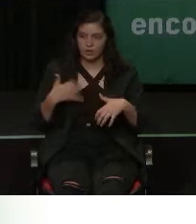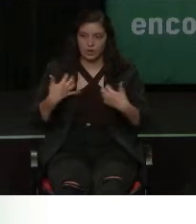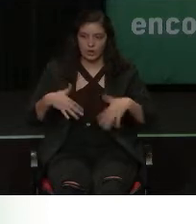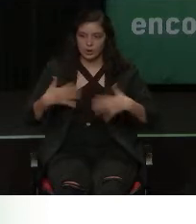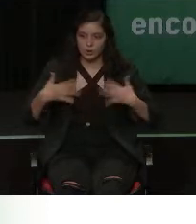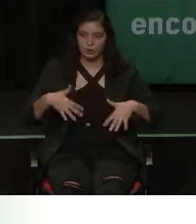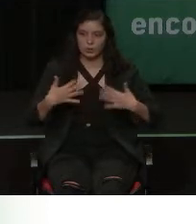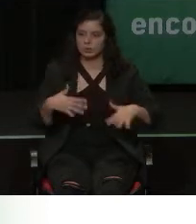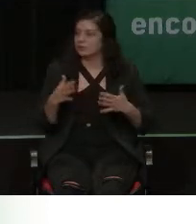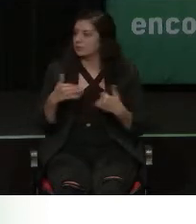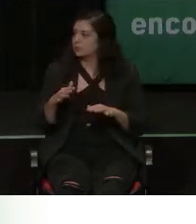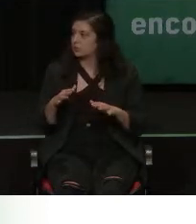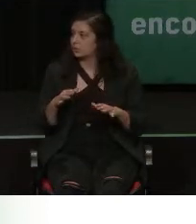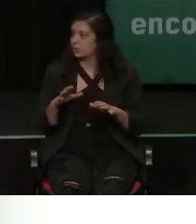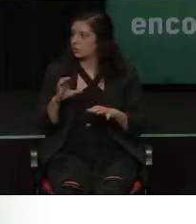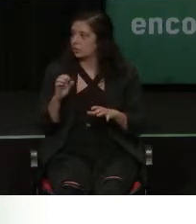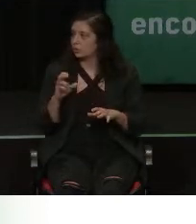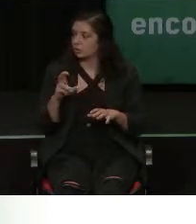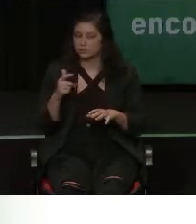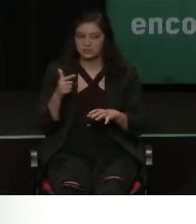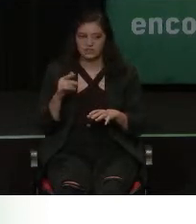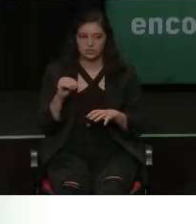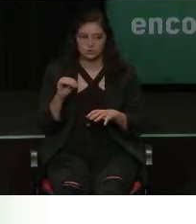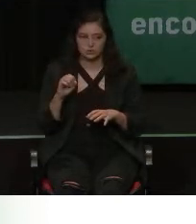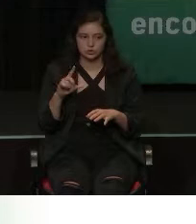mas o cortisol lá vai fazendo o seu trabalho.